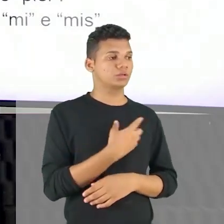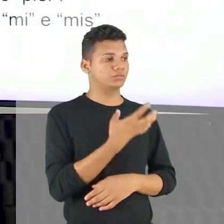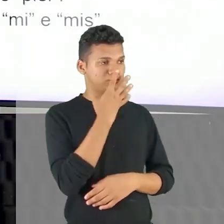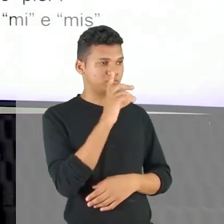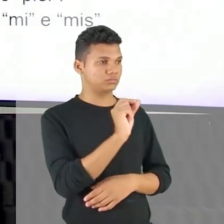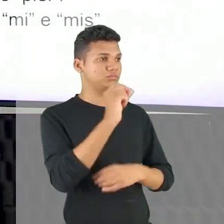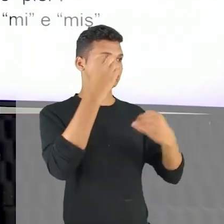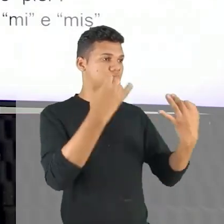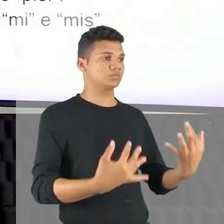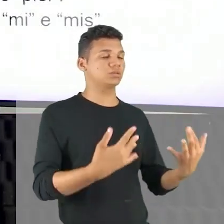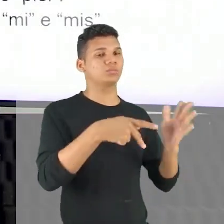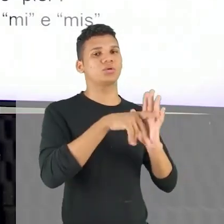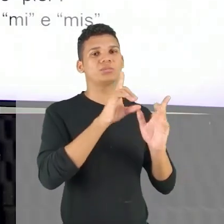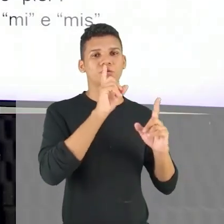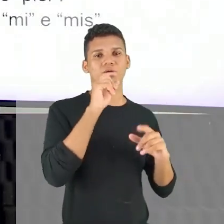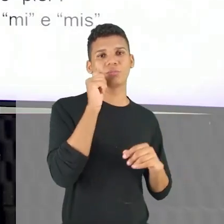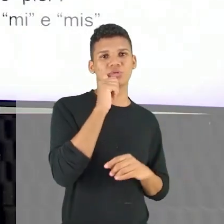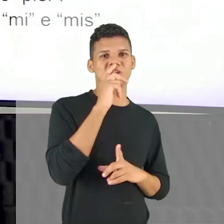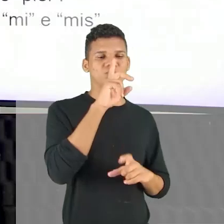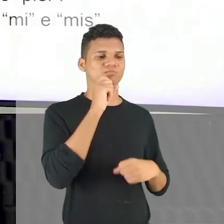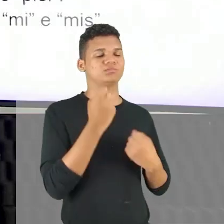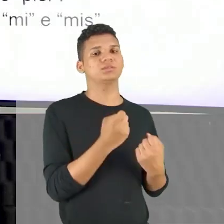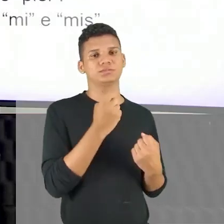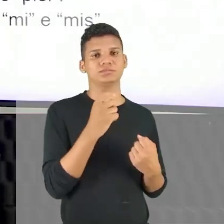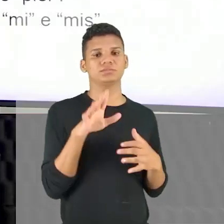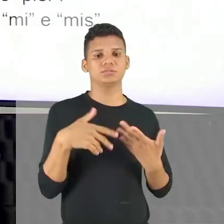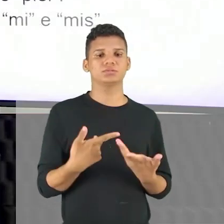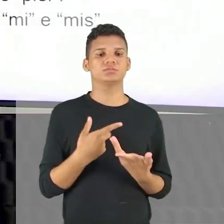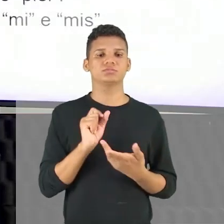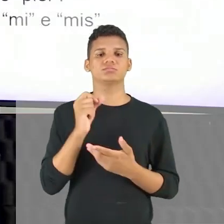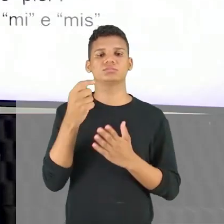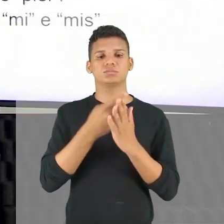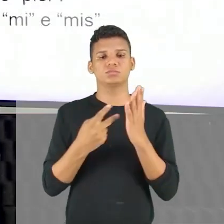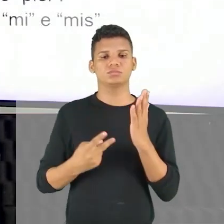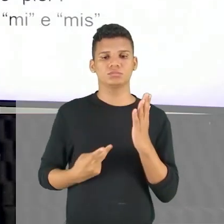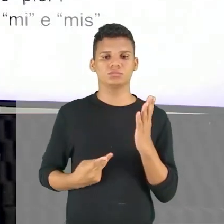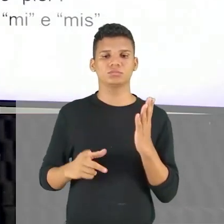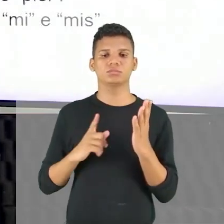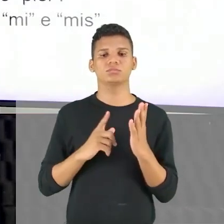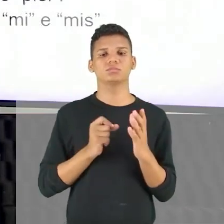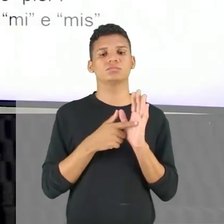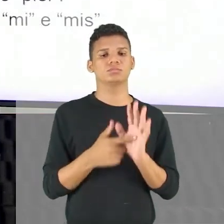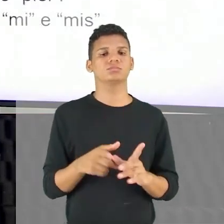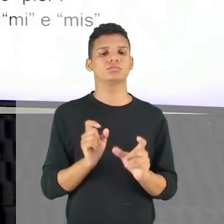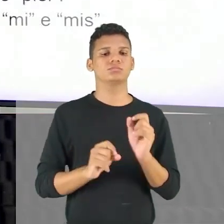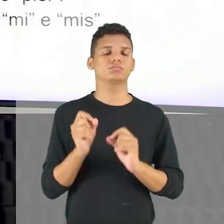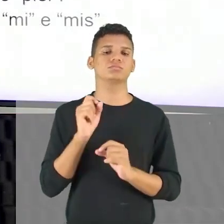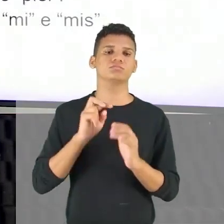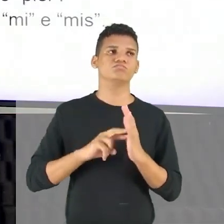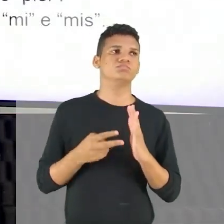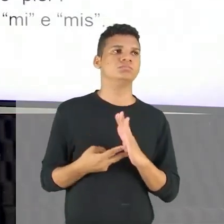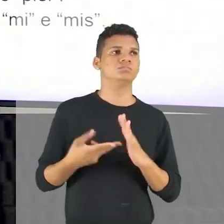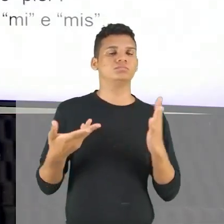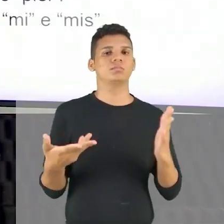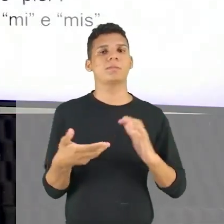que reforçam a ideia da mulher negra, o poema da escritora costarriquenha apresenta. Então, o que o comando da questão está